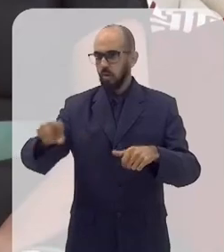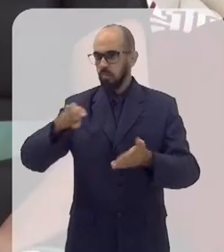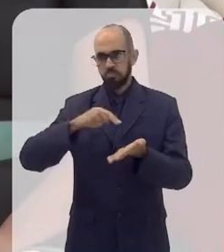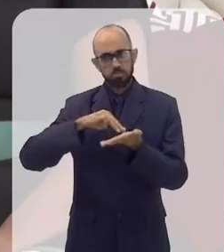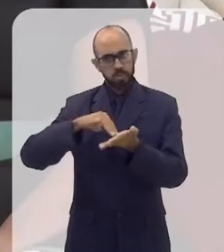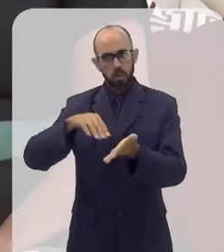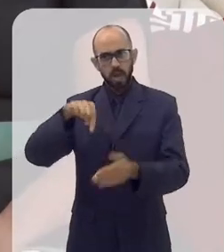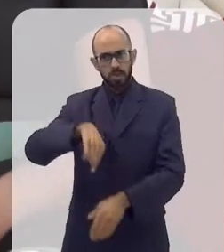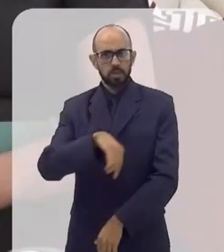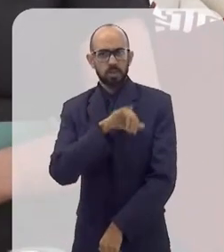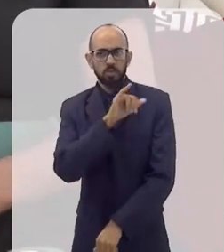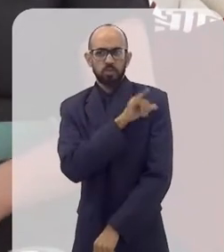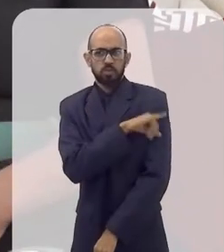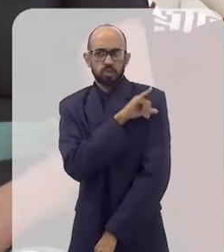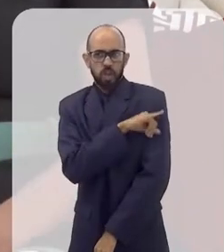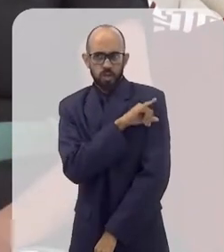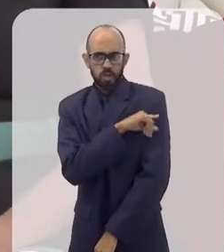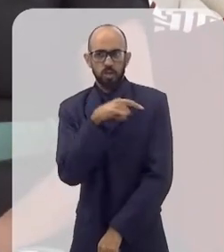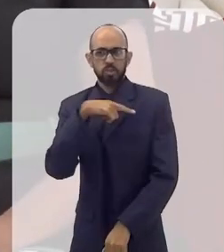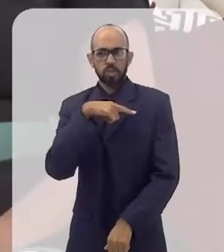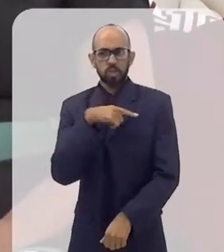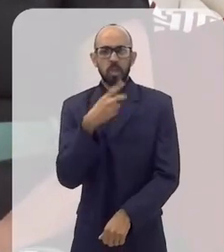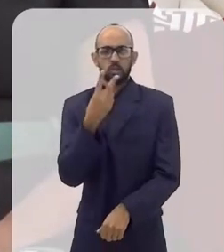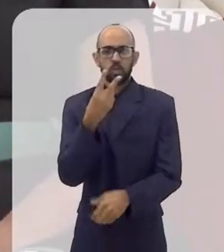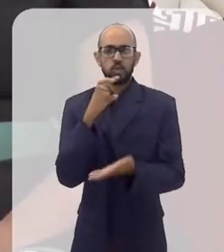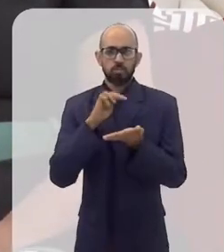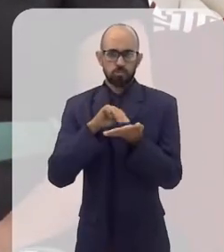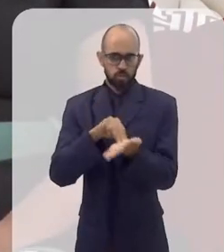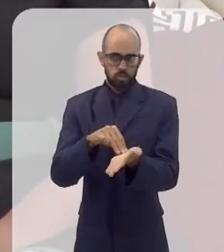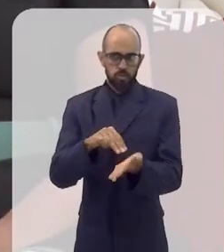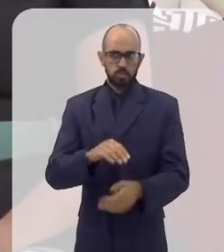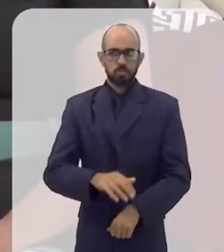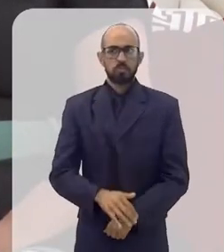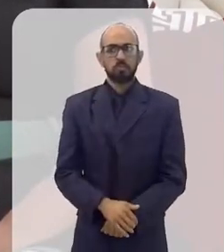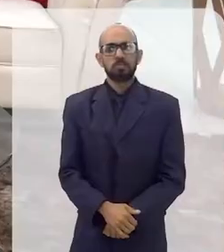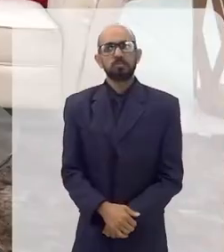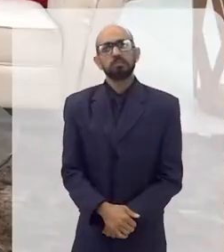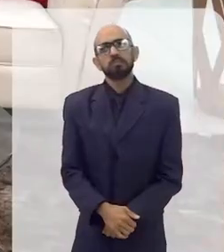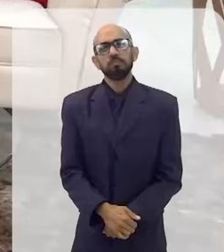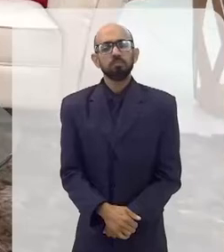a sua missão. Aqui no Rio de Janeiro, na cidade do Rio, temos duas missões.